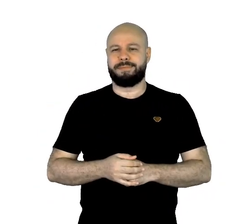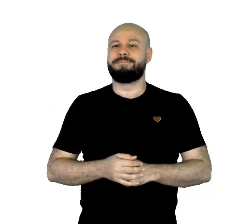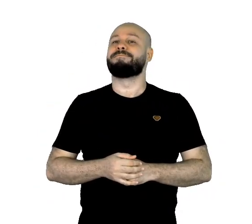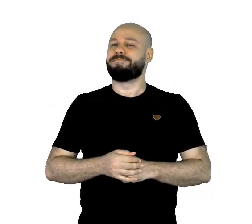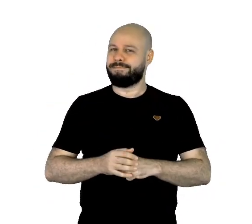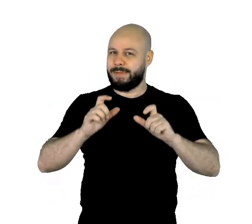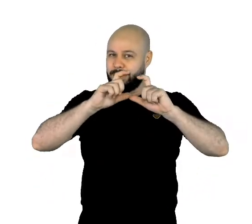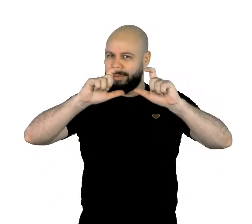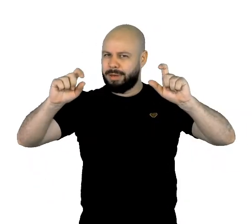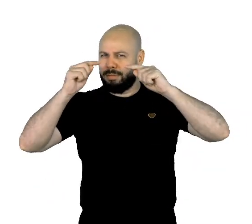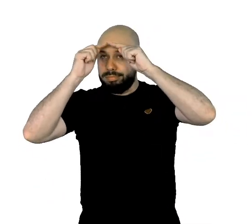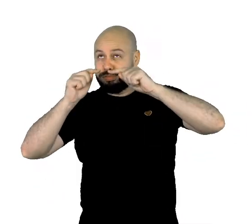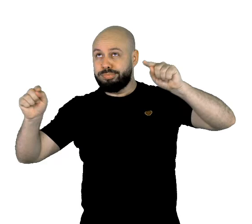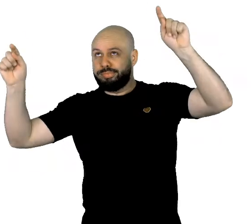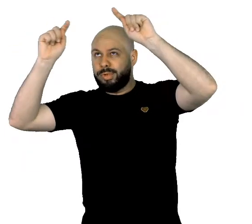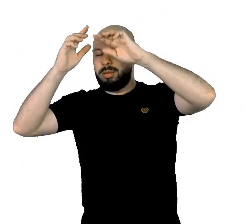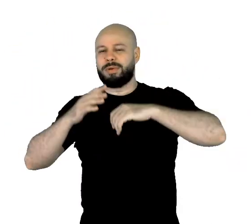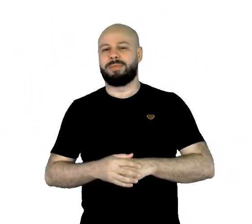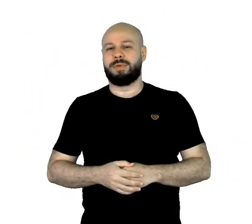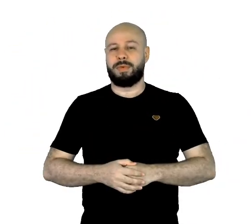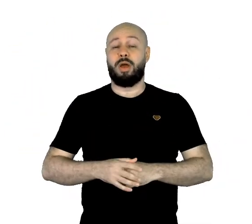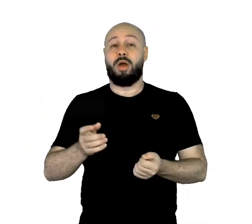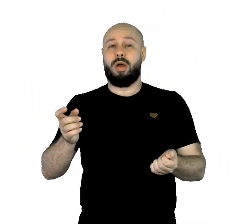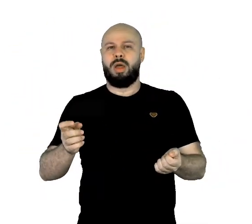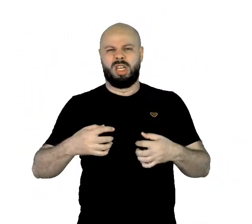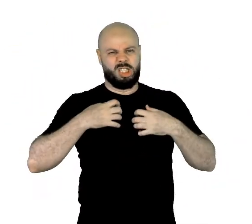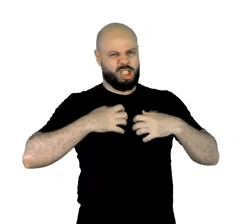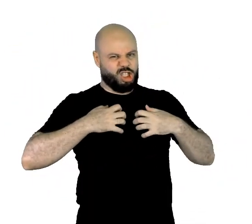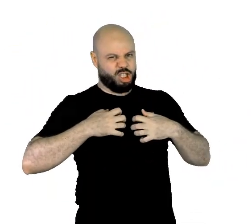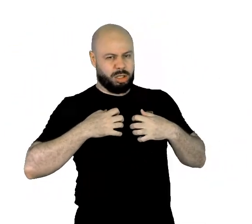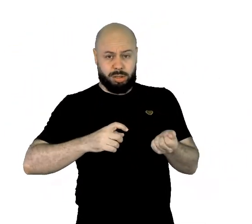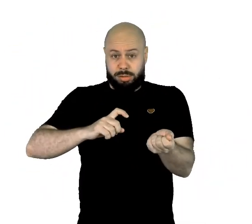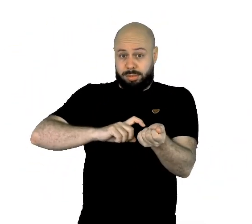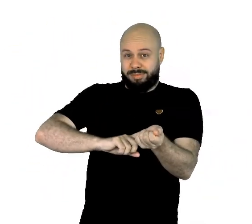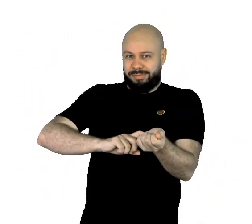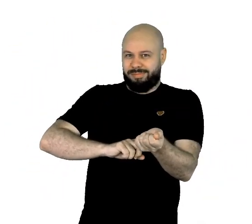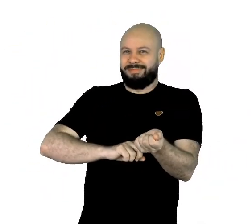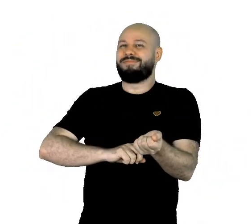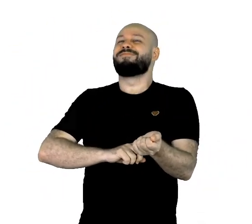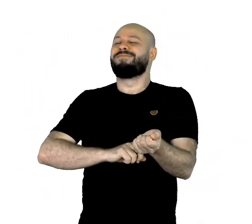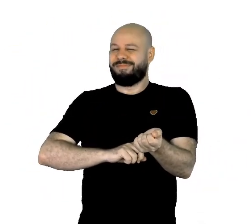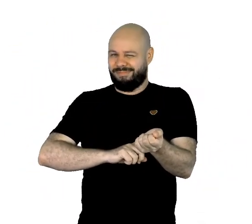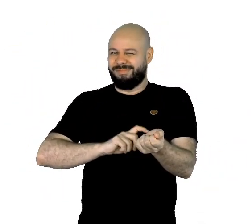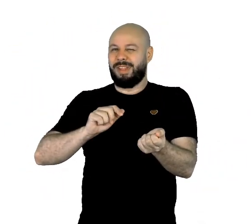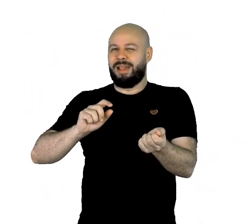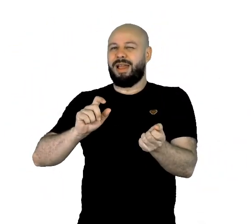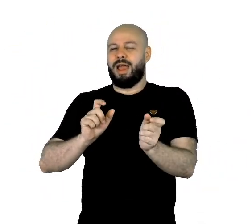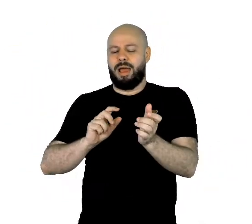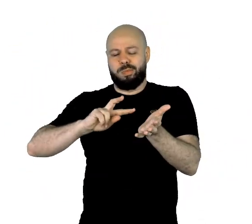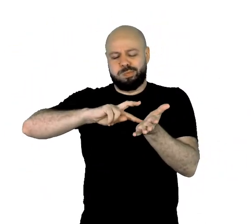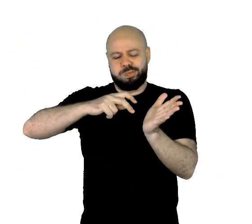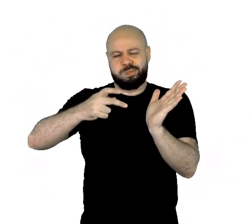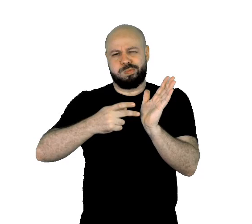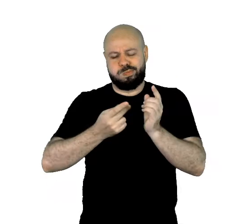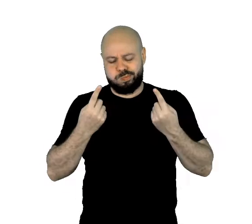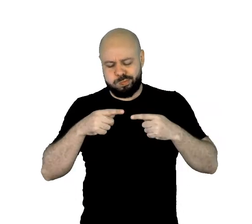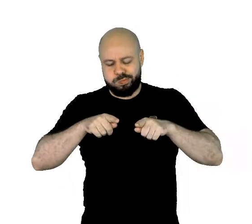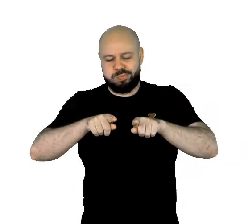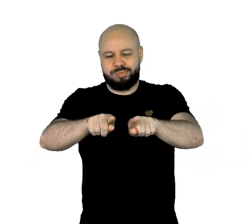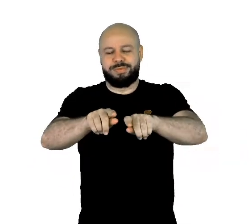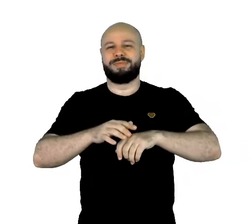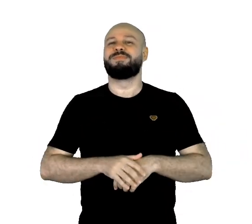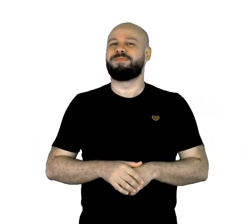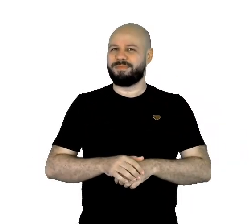nesse balãozinho? Irritada e nervosa, não é? dá o mesmo sentido. São palavras contrárias,